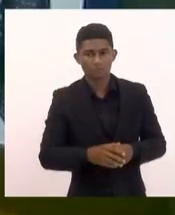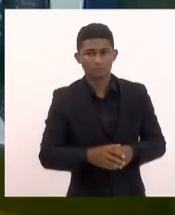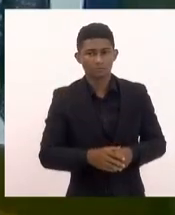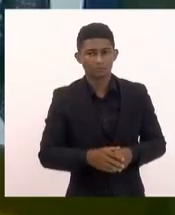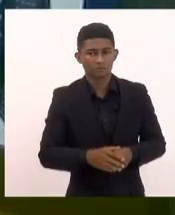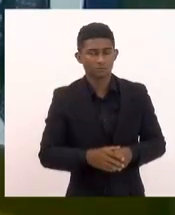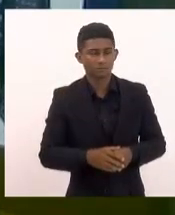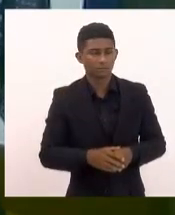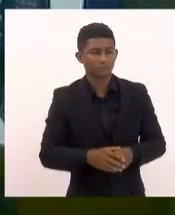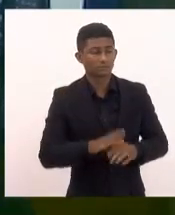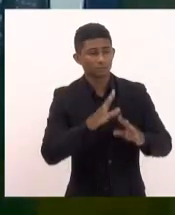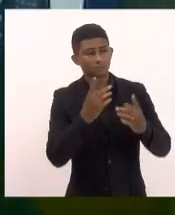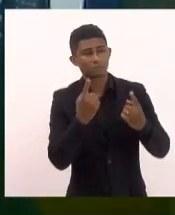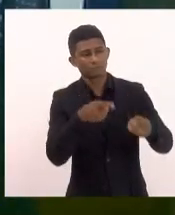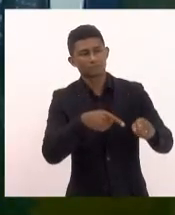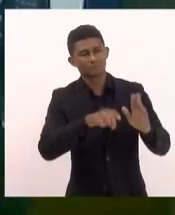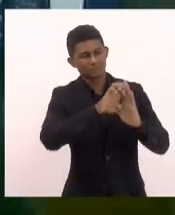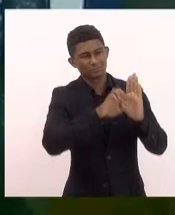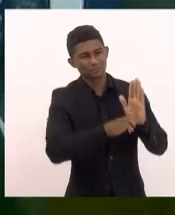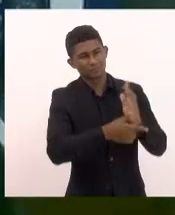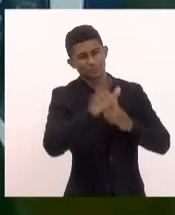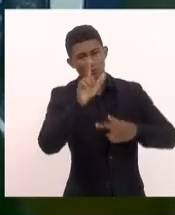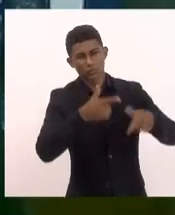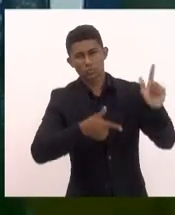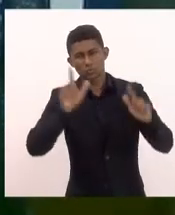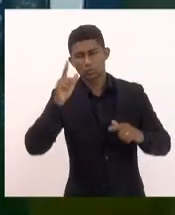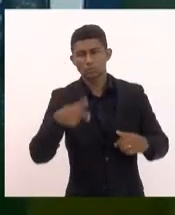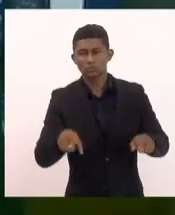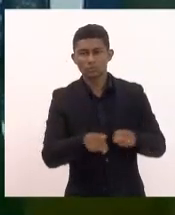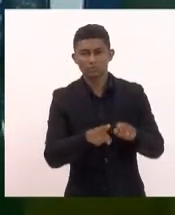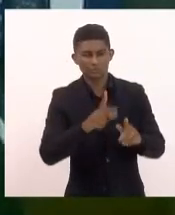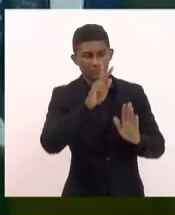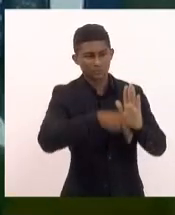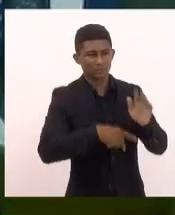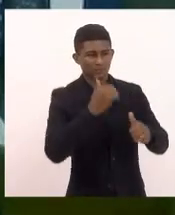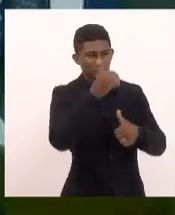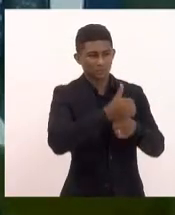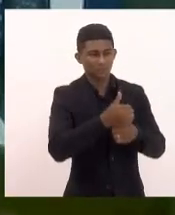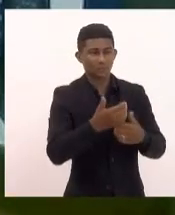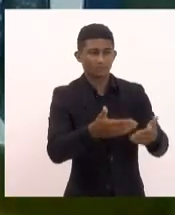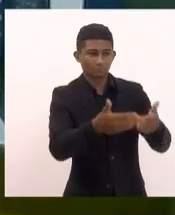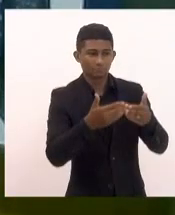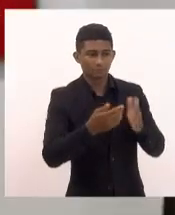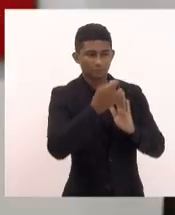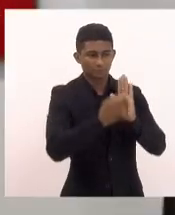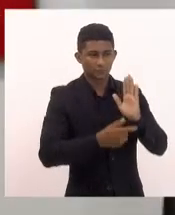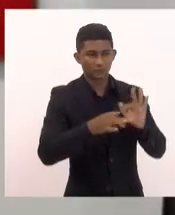Cultura, contrárias às demais emendas, concluindo por substitutivo e pedindo forma final de redação.